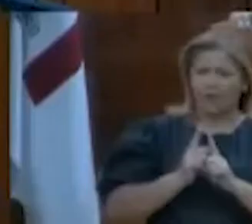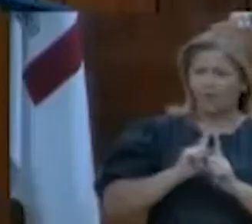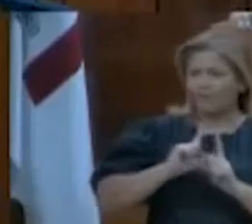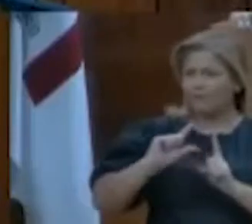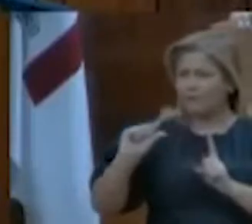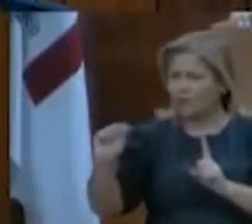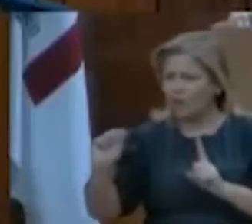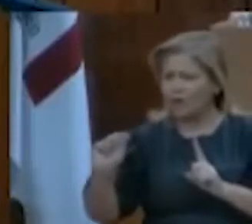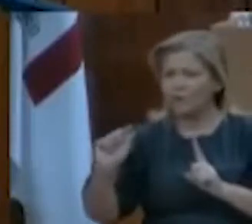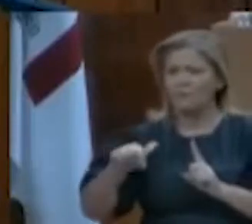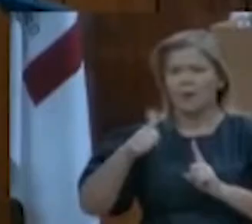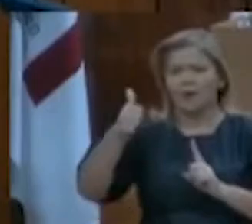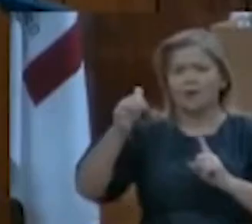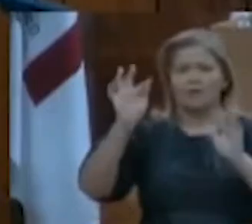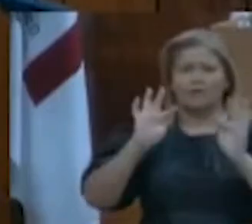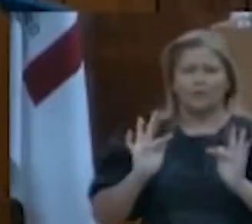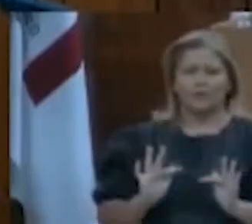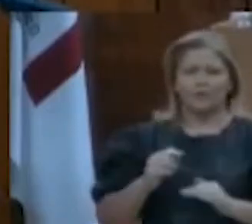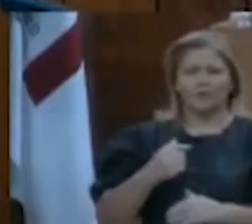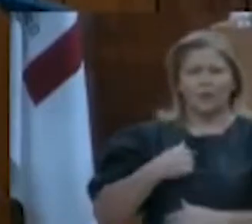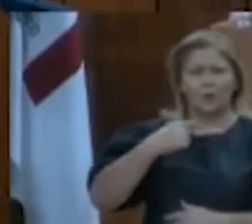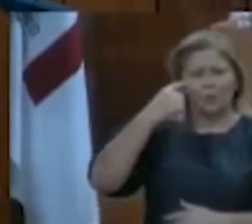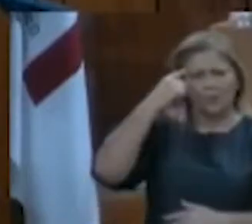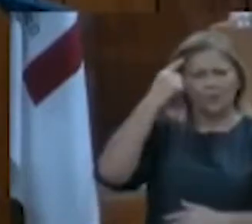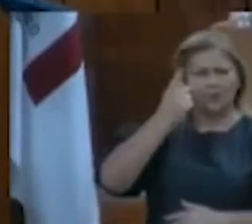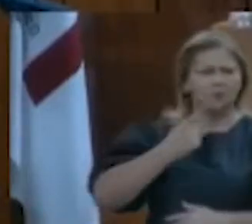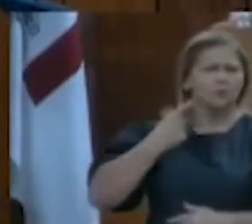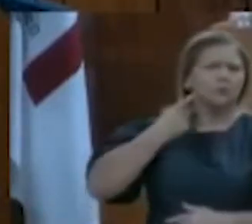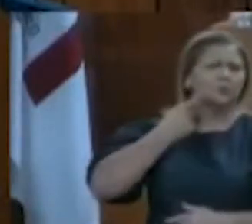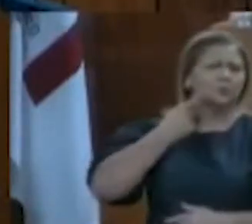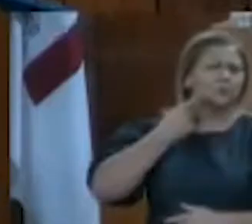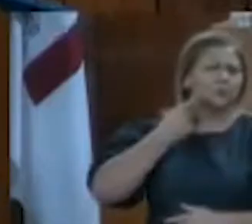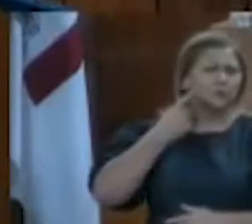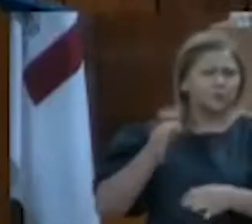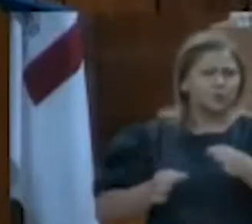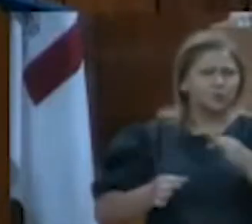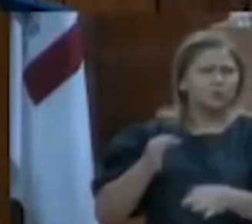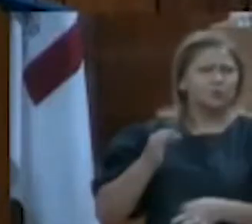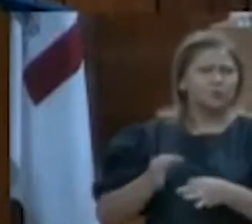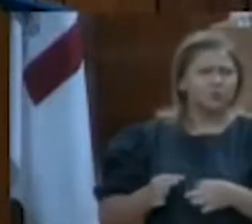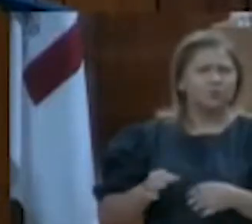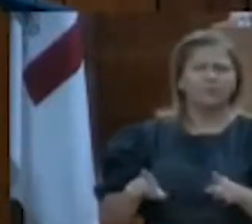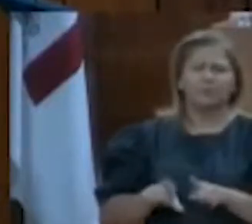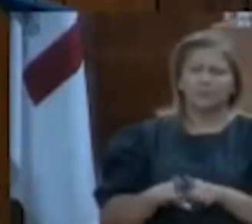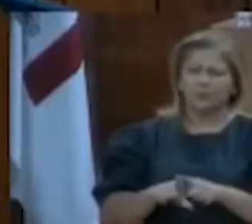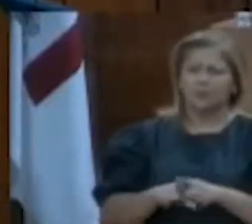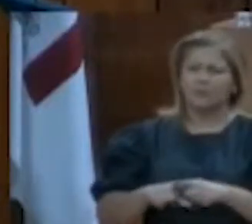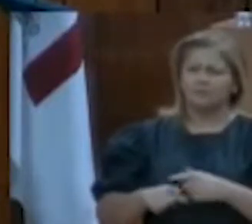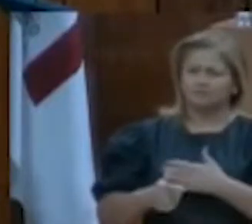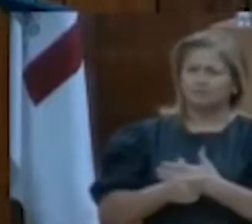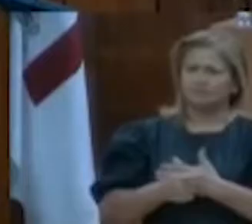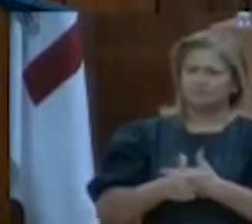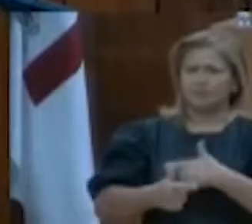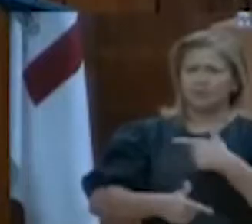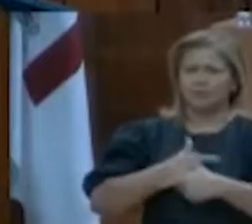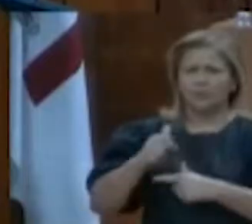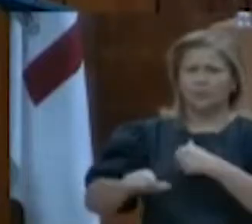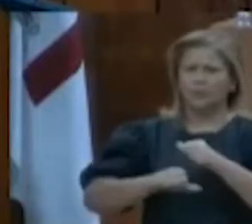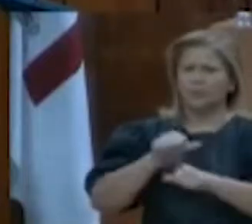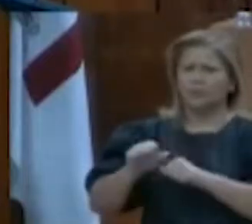obrigada. Penso que ser promotor de justiça é, antes de tudo, um agente eficaz de transformação